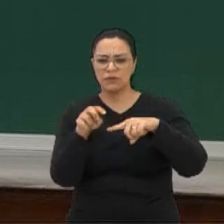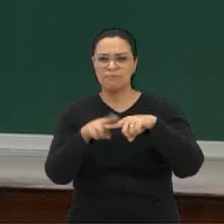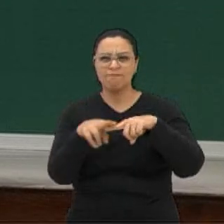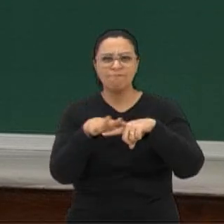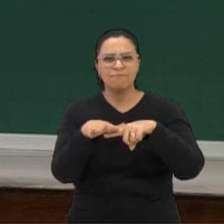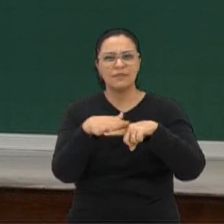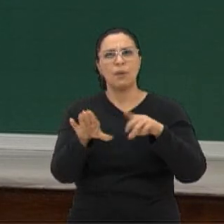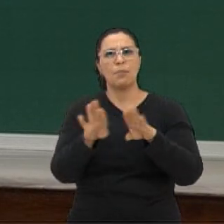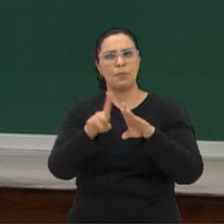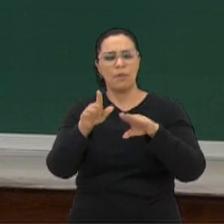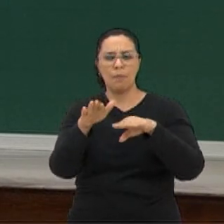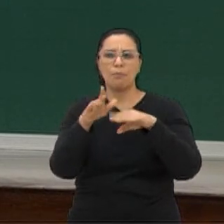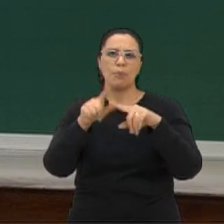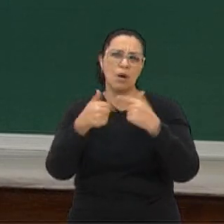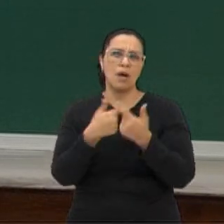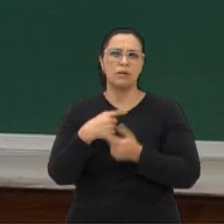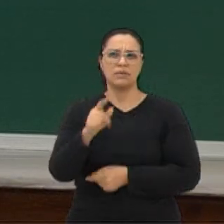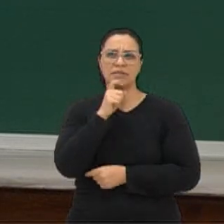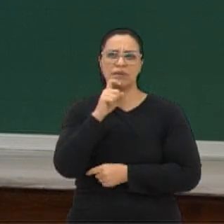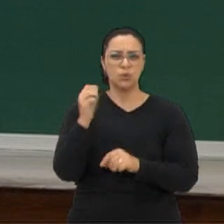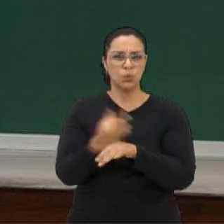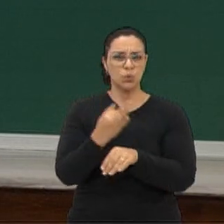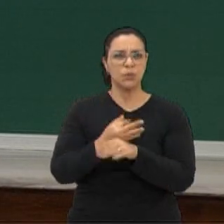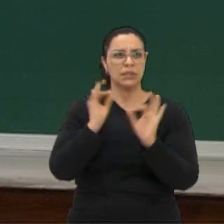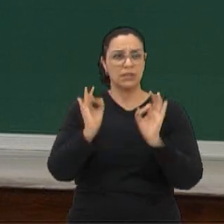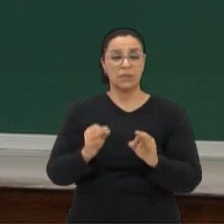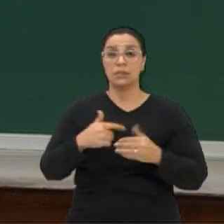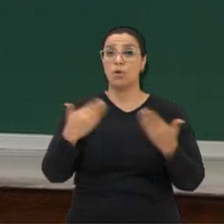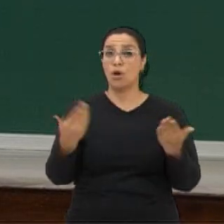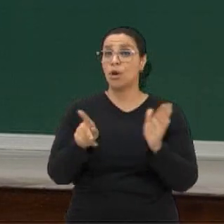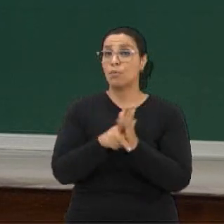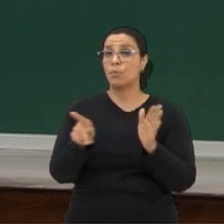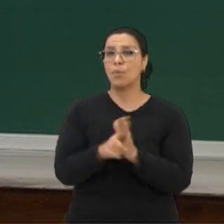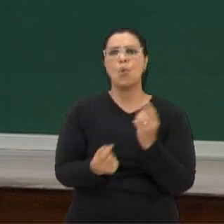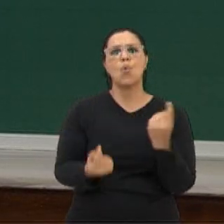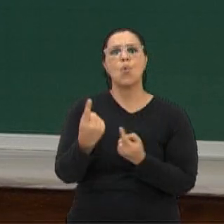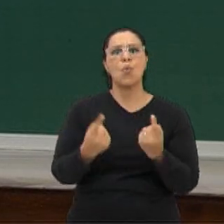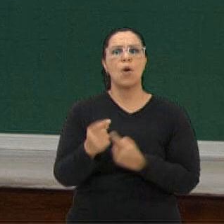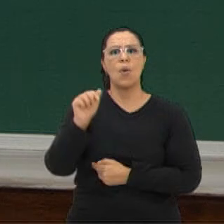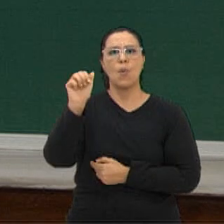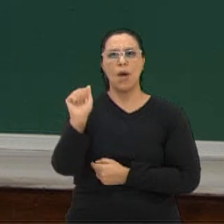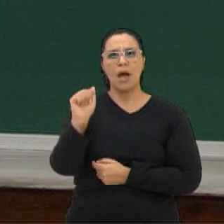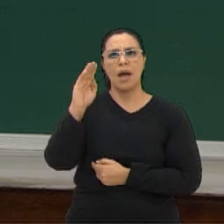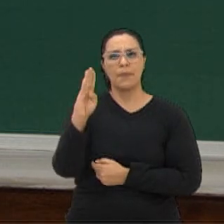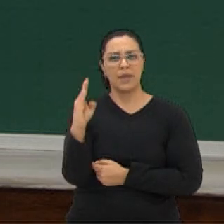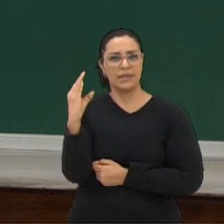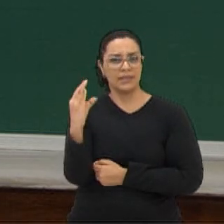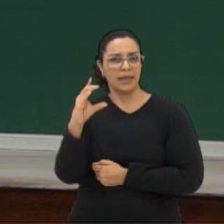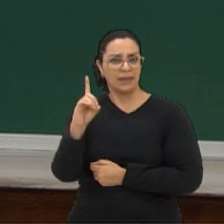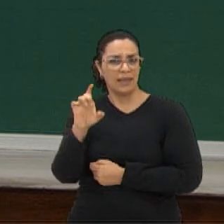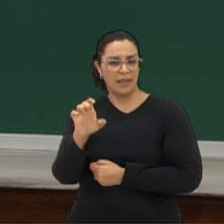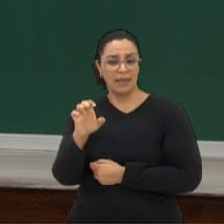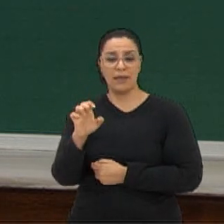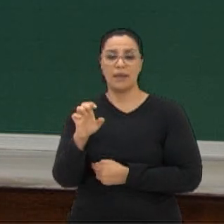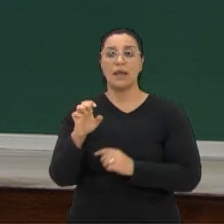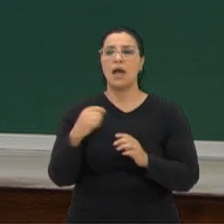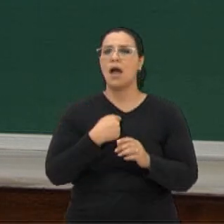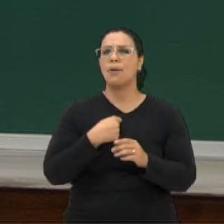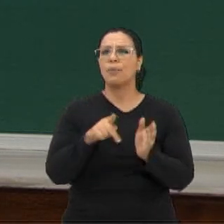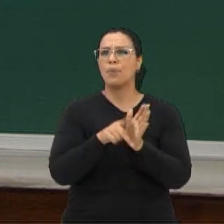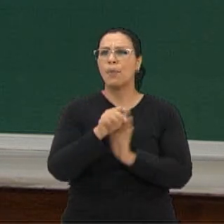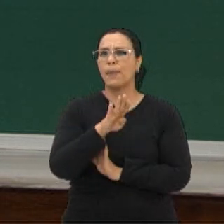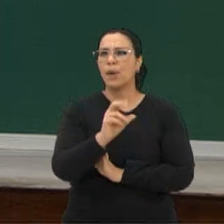Então até aí ela está correta. Então, em relação ao tipo de vegetação dos principais biomas mundiais,